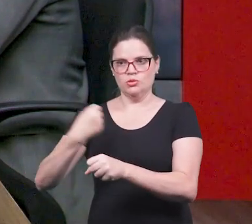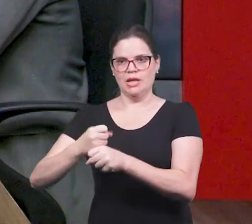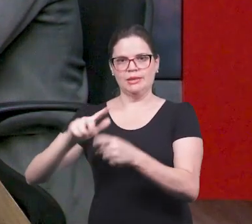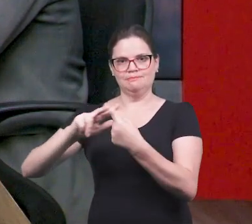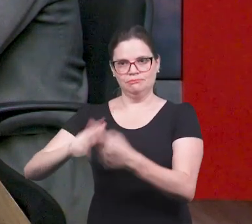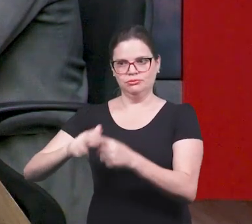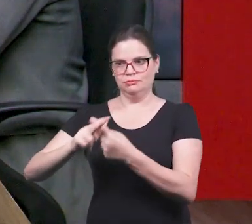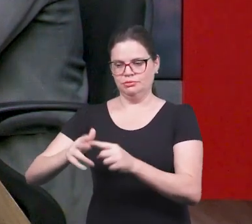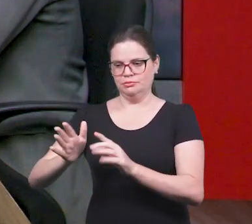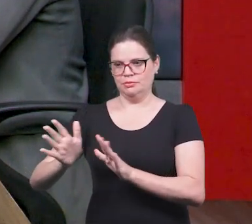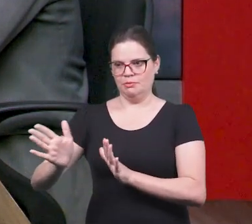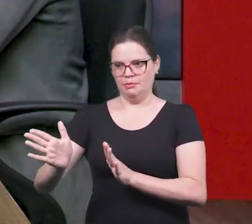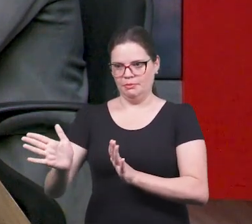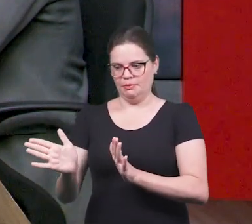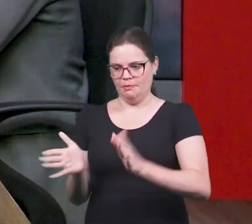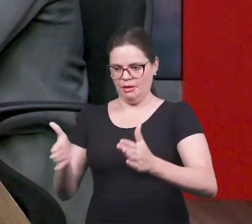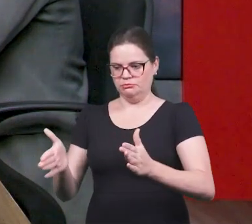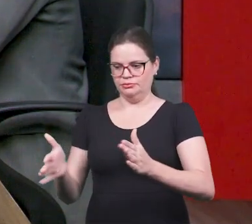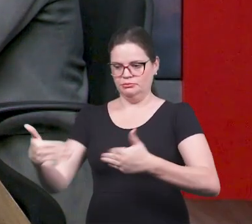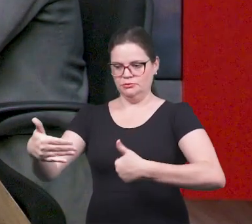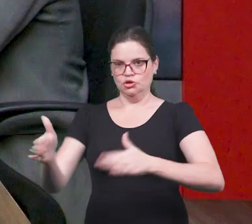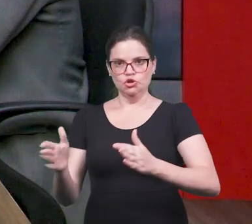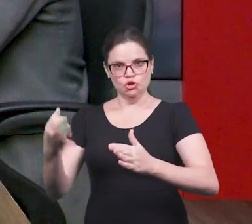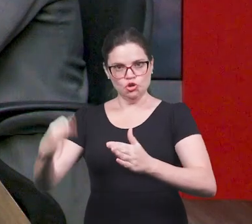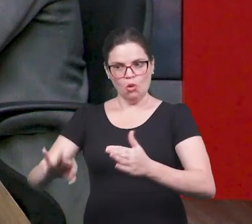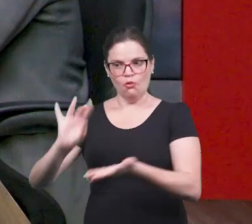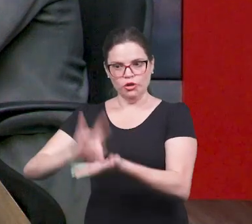Né? Na realidade, essa